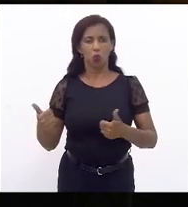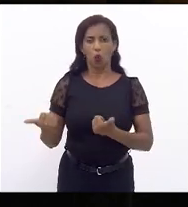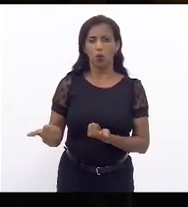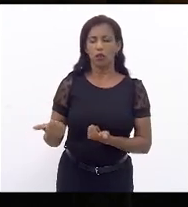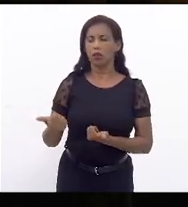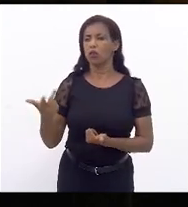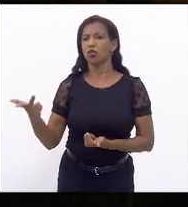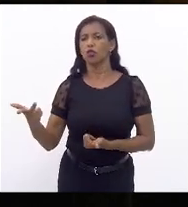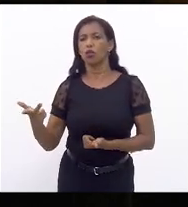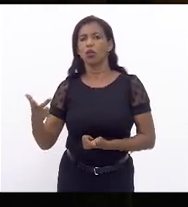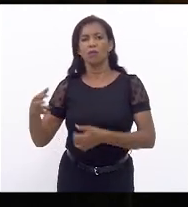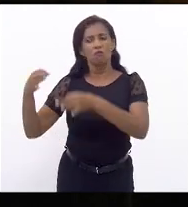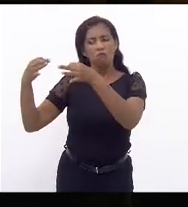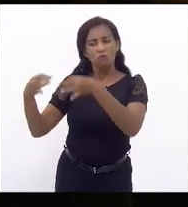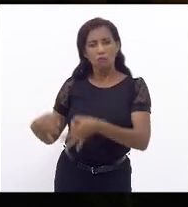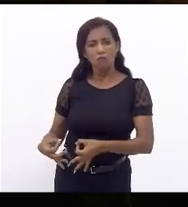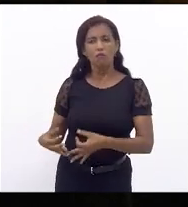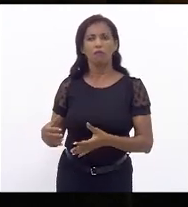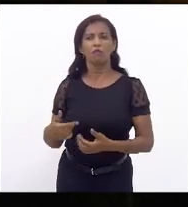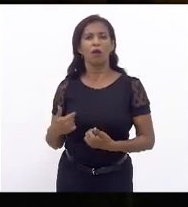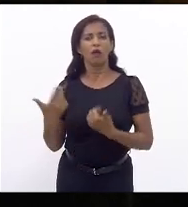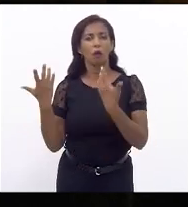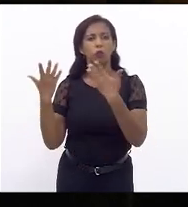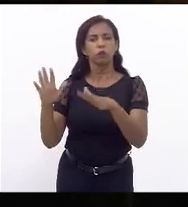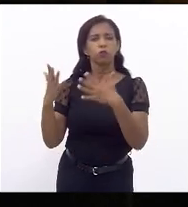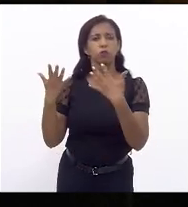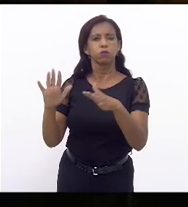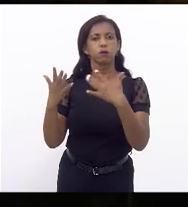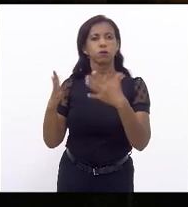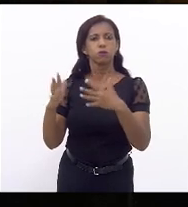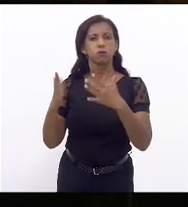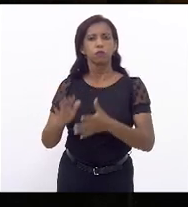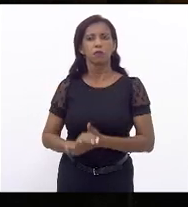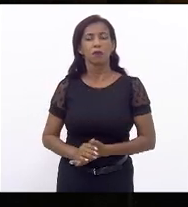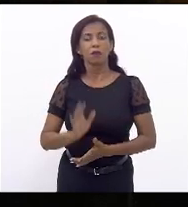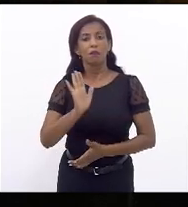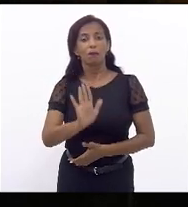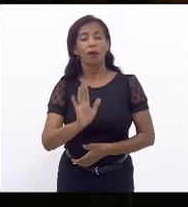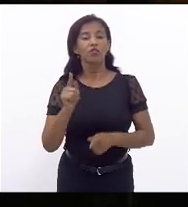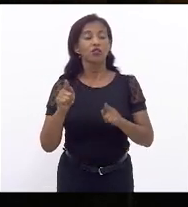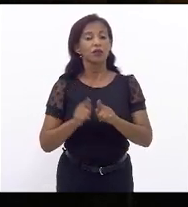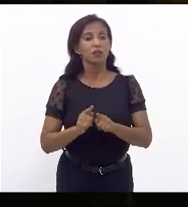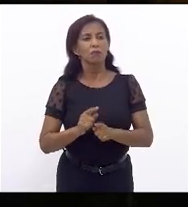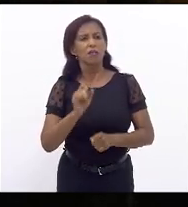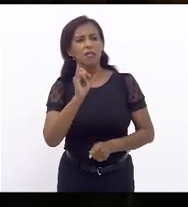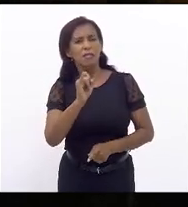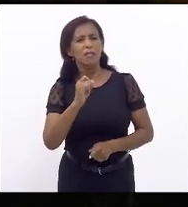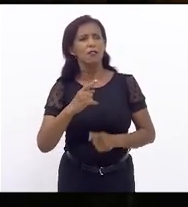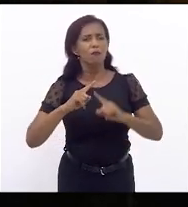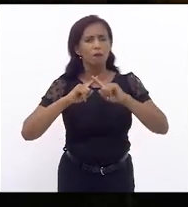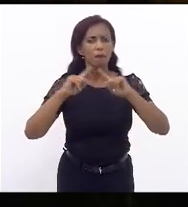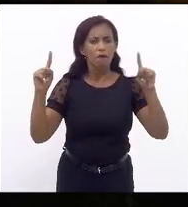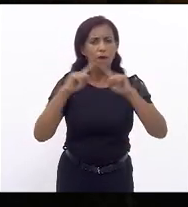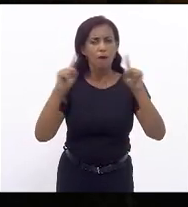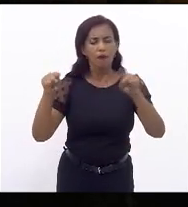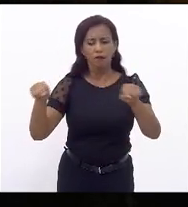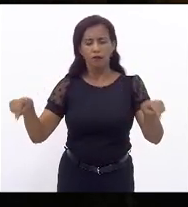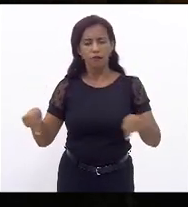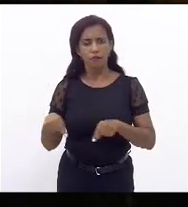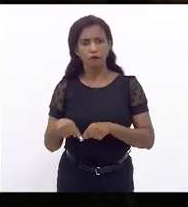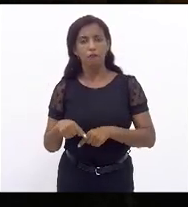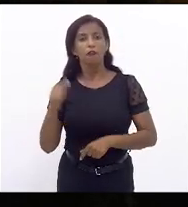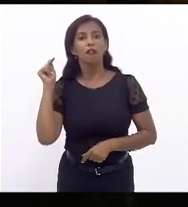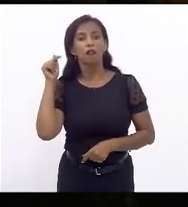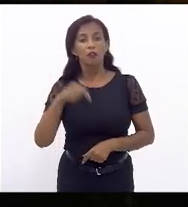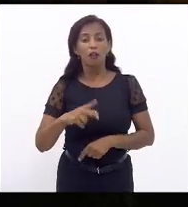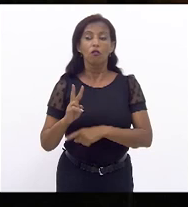benéficas, coisas corretas, eu vou aplaudir. Mas também, quando eu receber denúncias no meu gabinete, eu